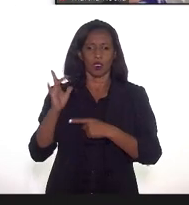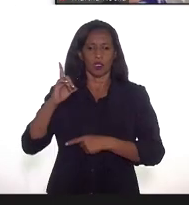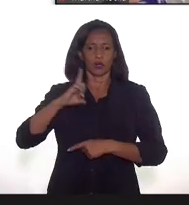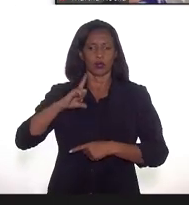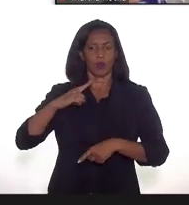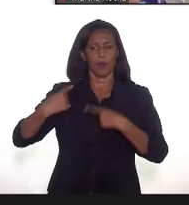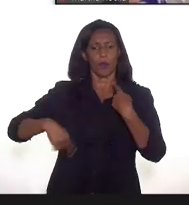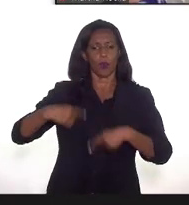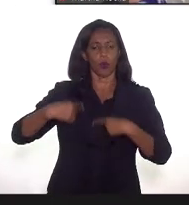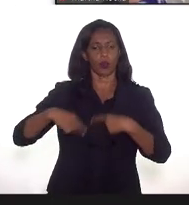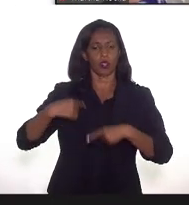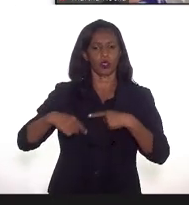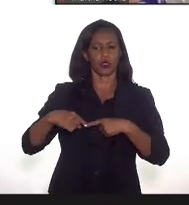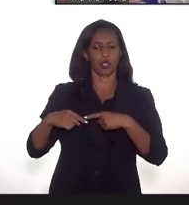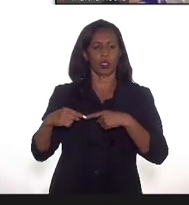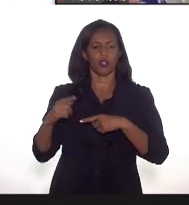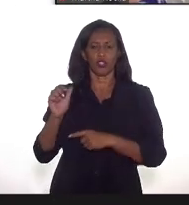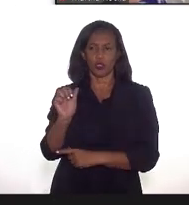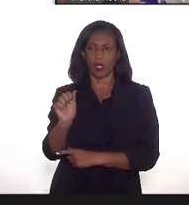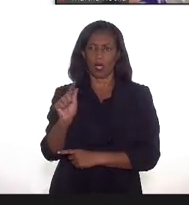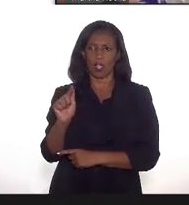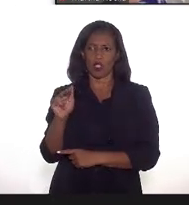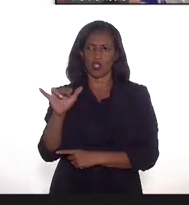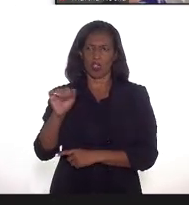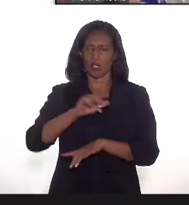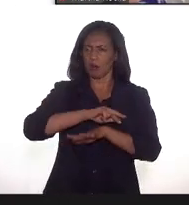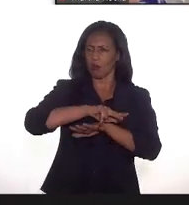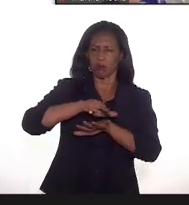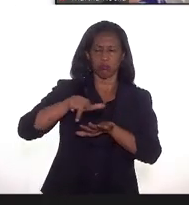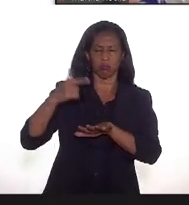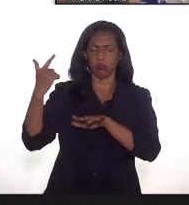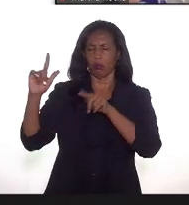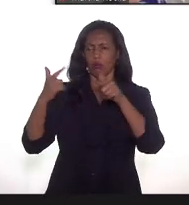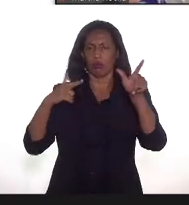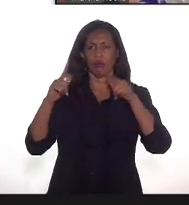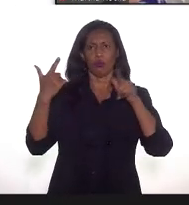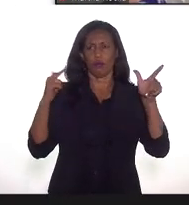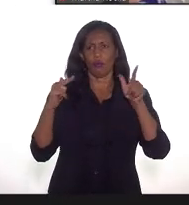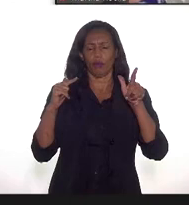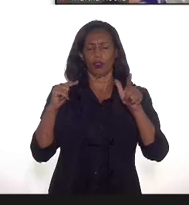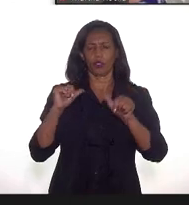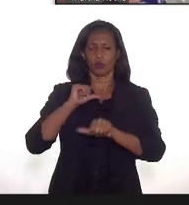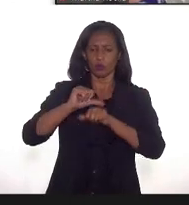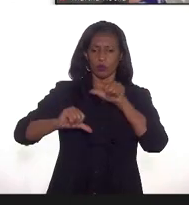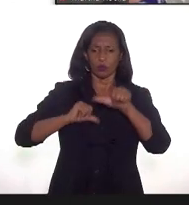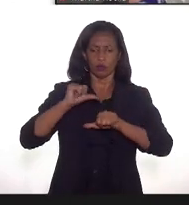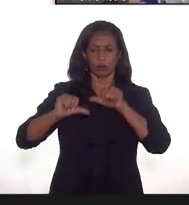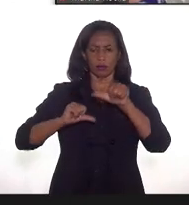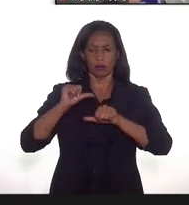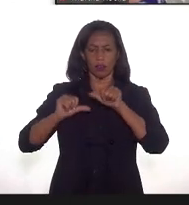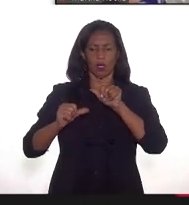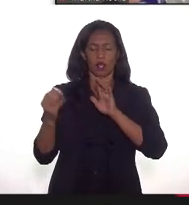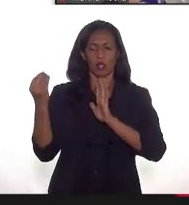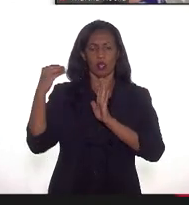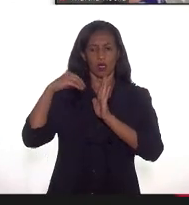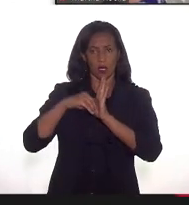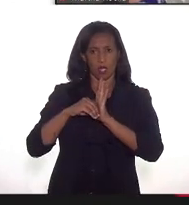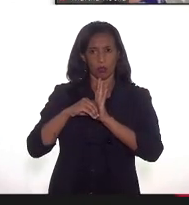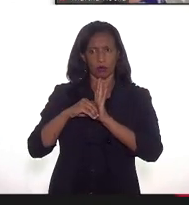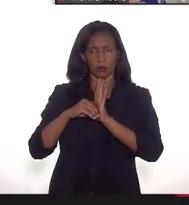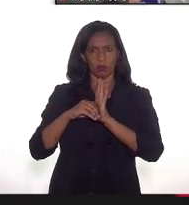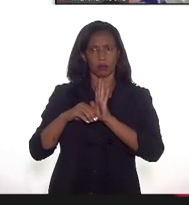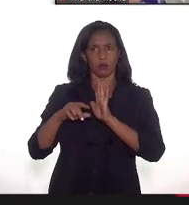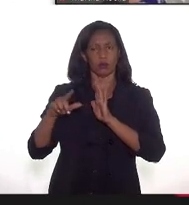políticas de aplicação para agências e quaisquer outras alterações nas legislações